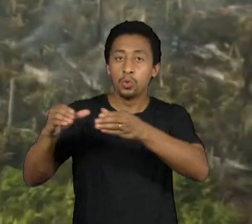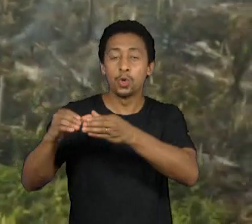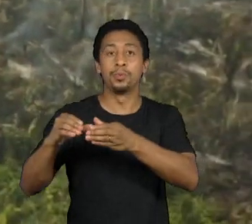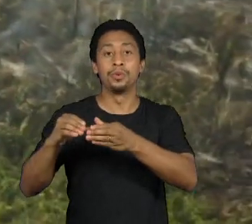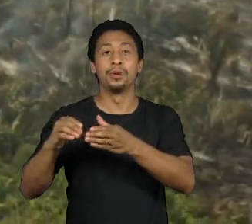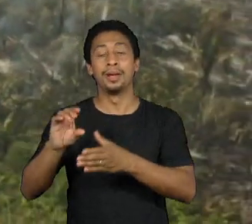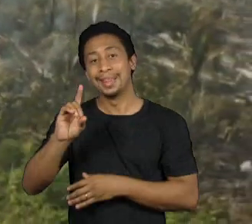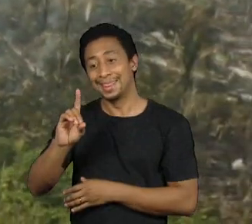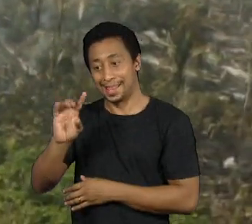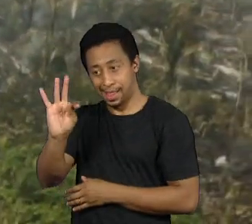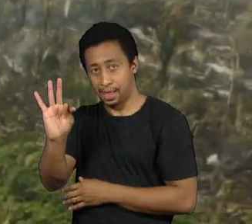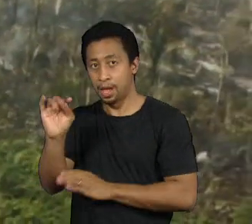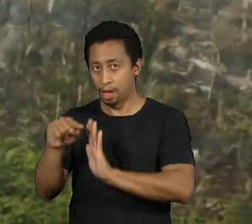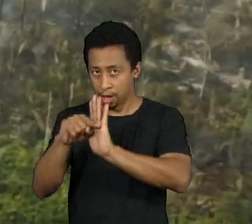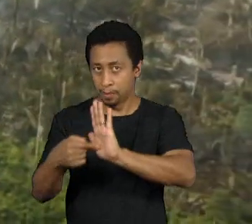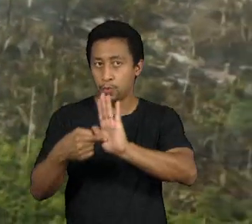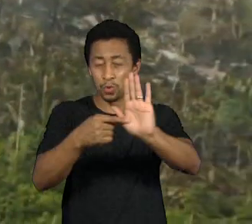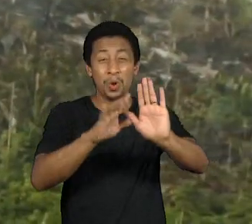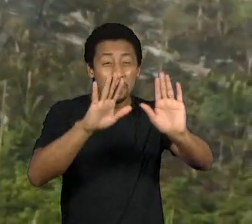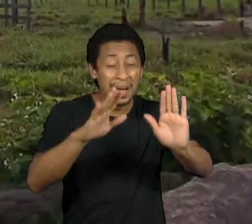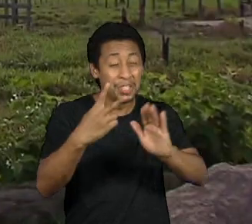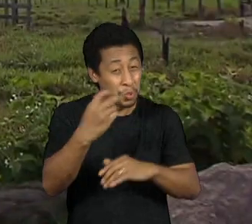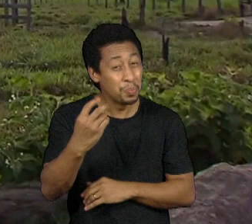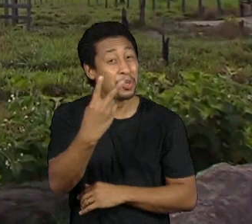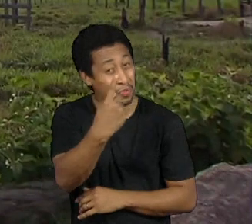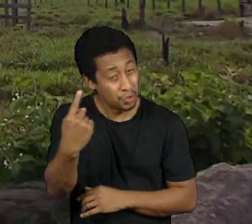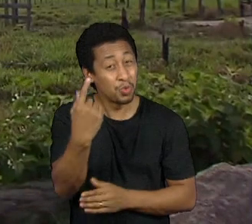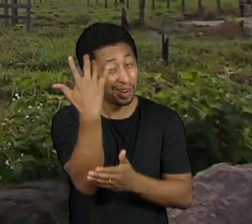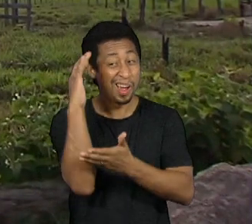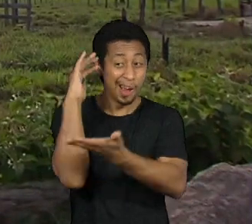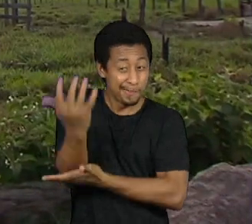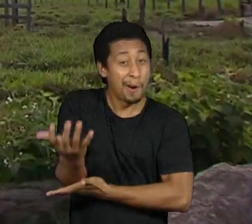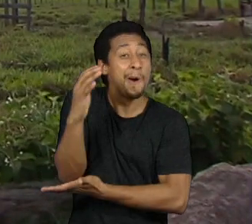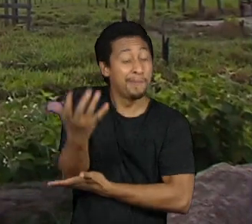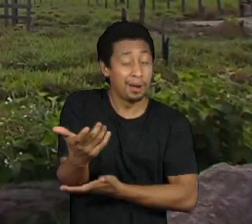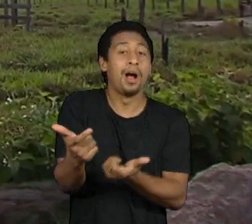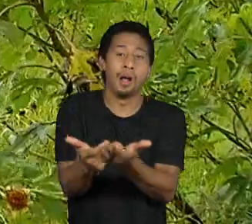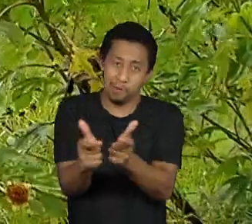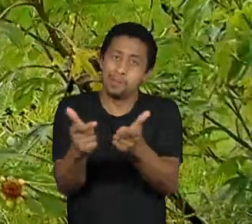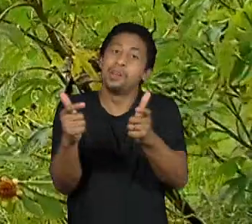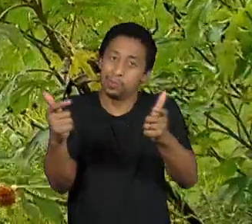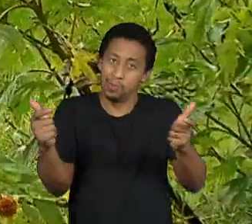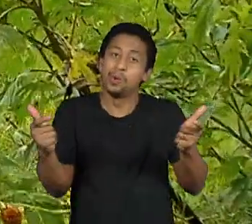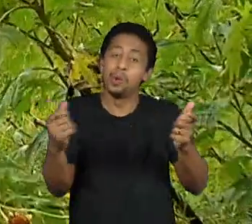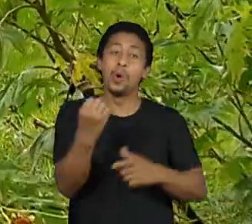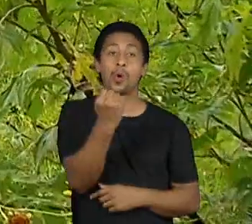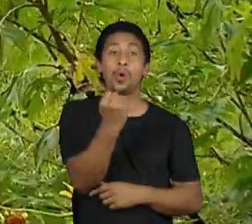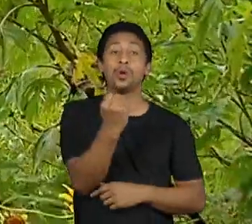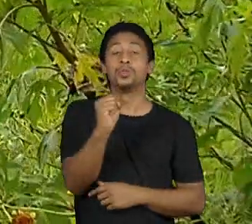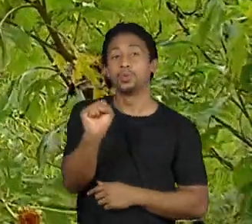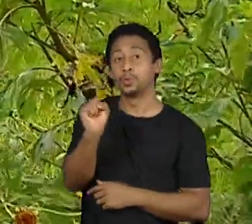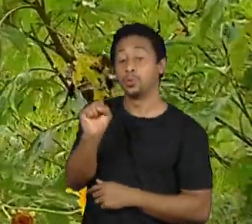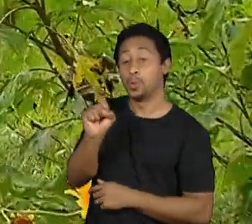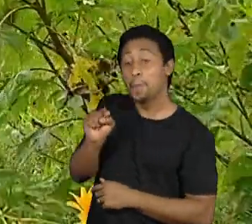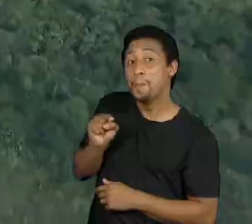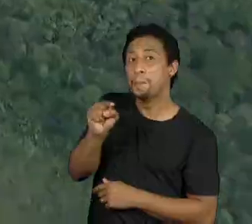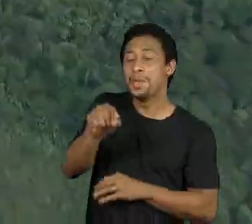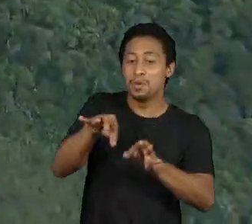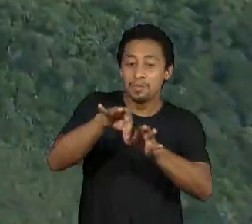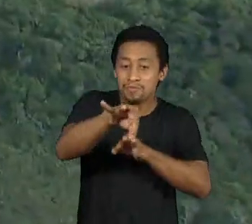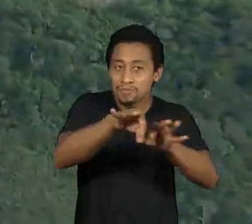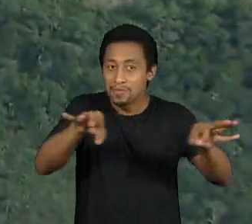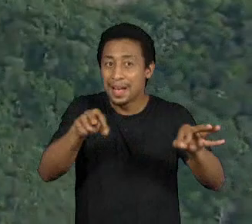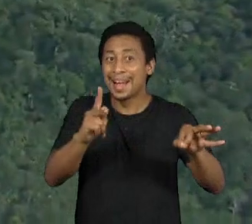da floresta em 2021 está bem acima da média. Os 8.000 quilômetros de área desmatada são